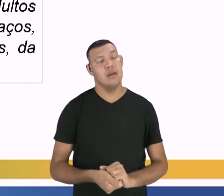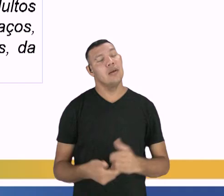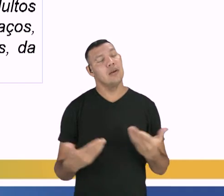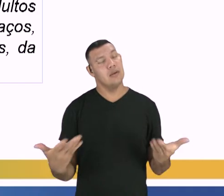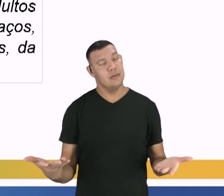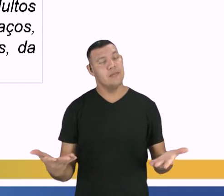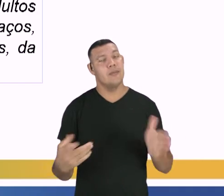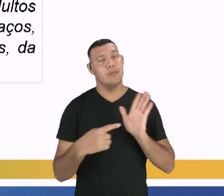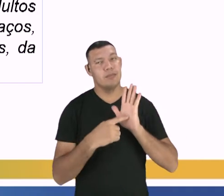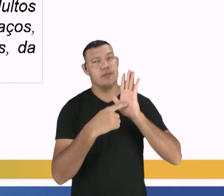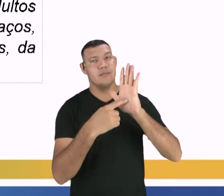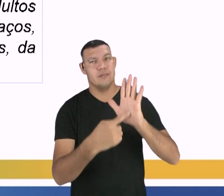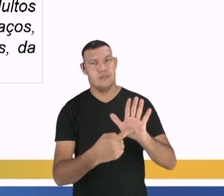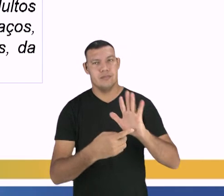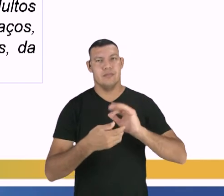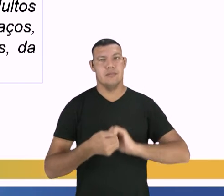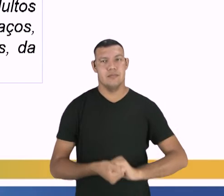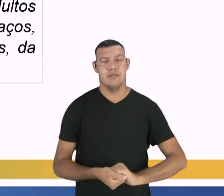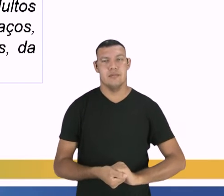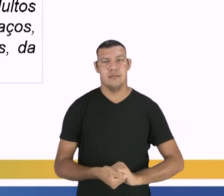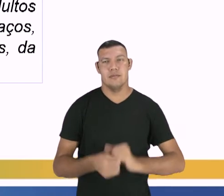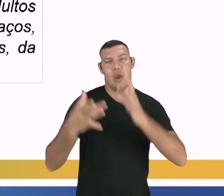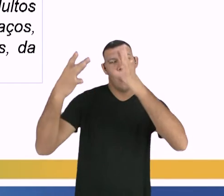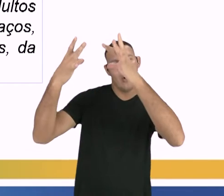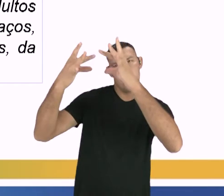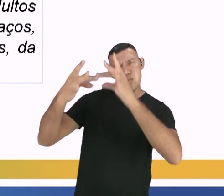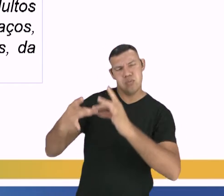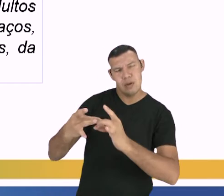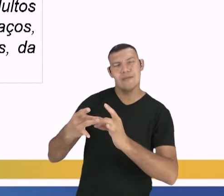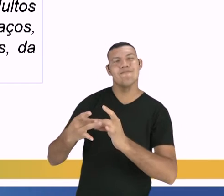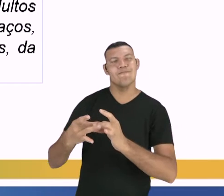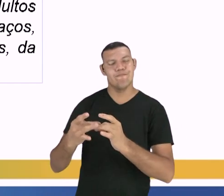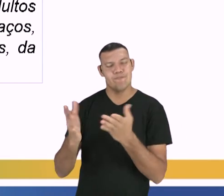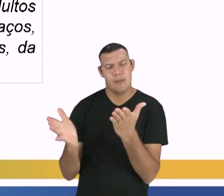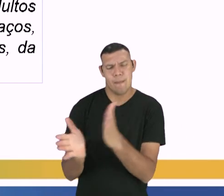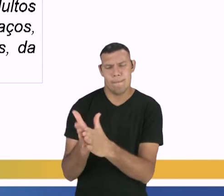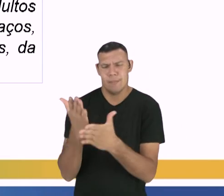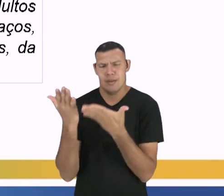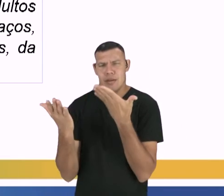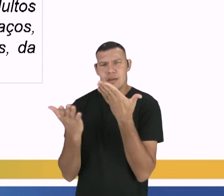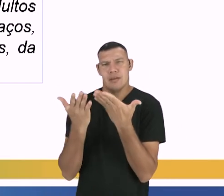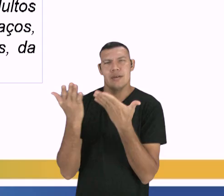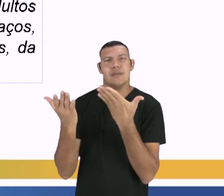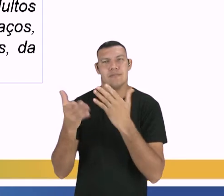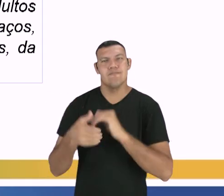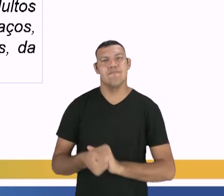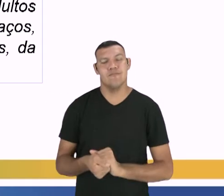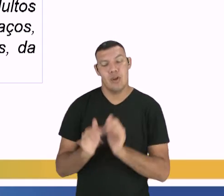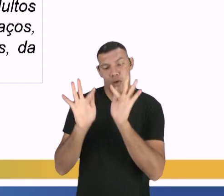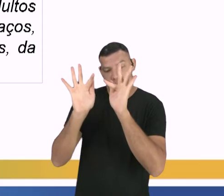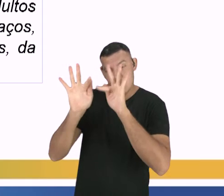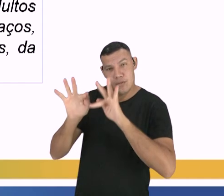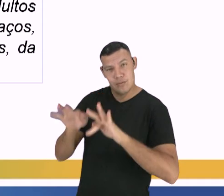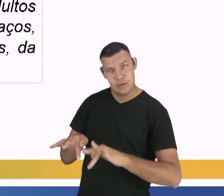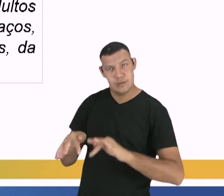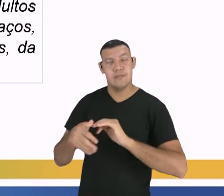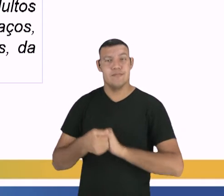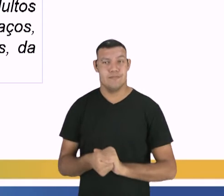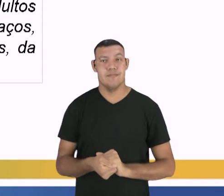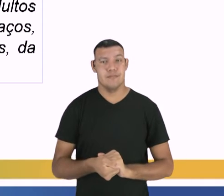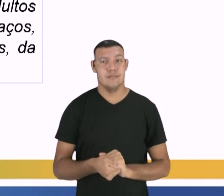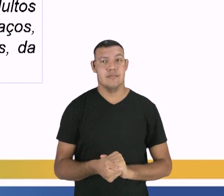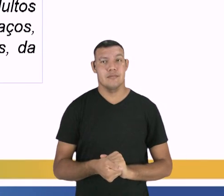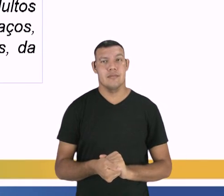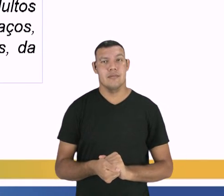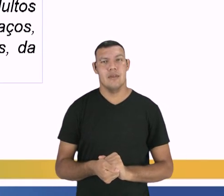ele traz na descrição essa riqueza de detalhes. E aí, quando lá para o final ela